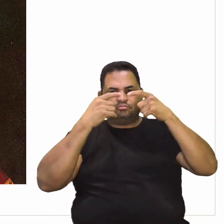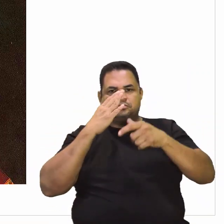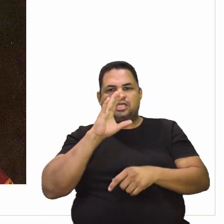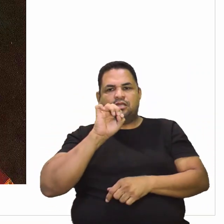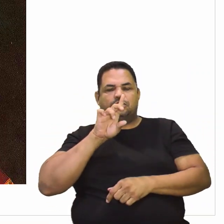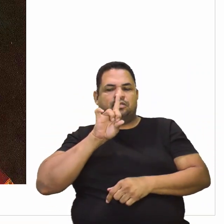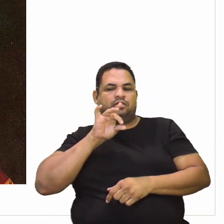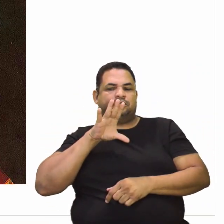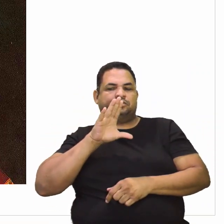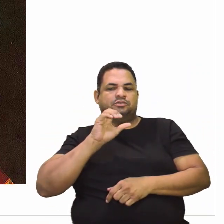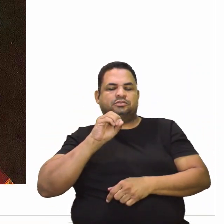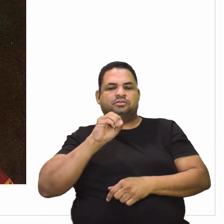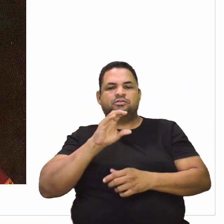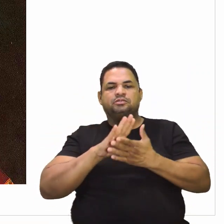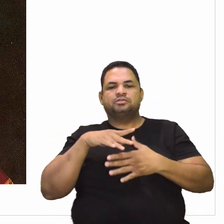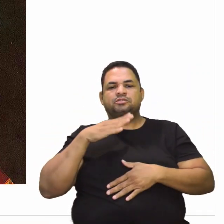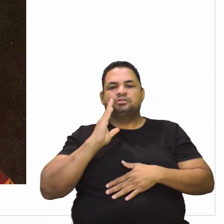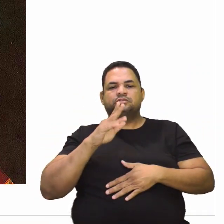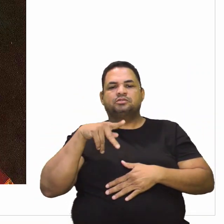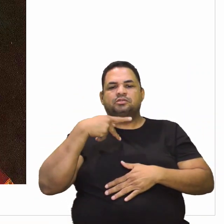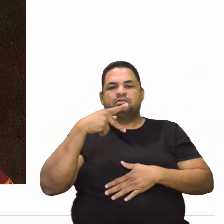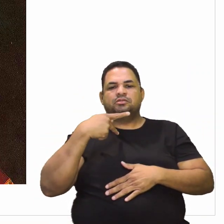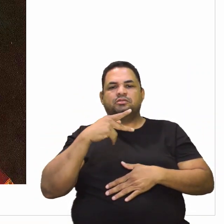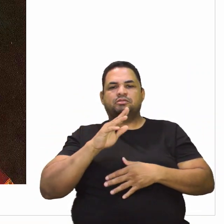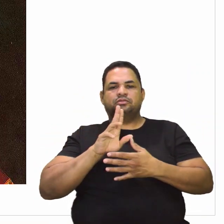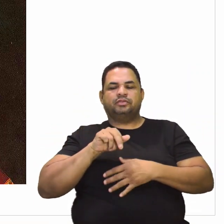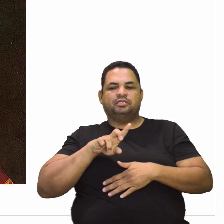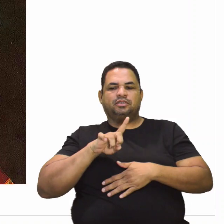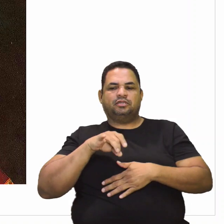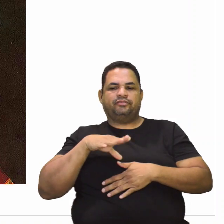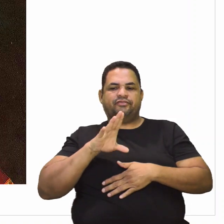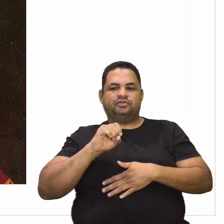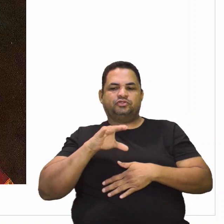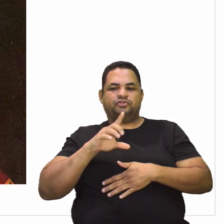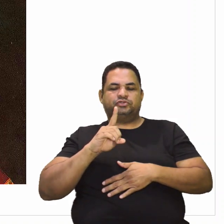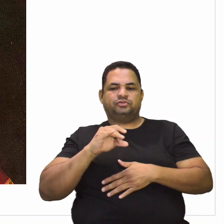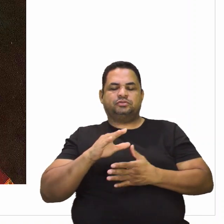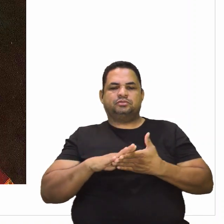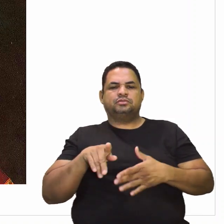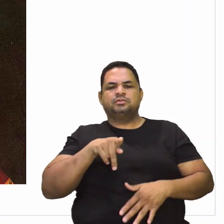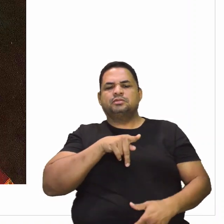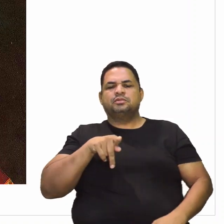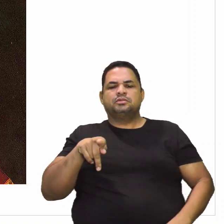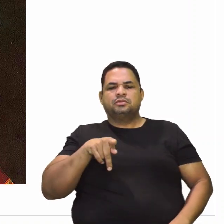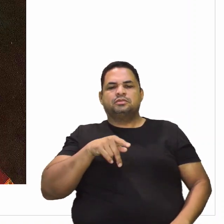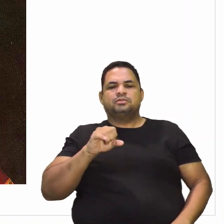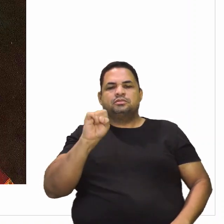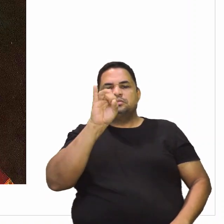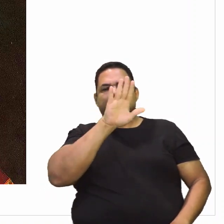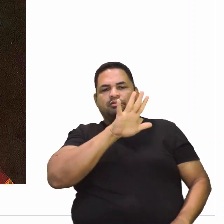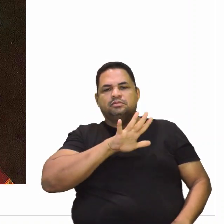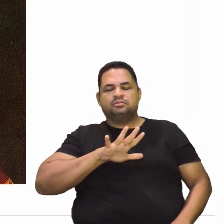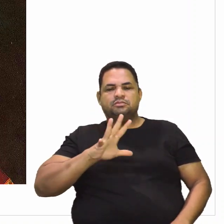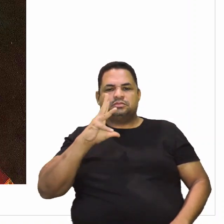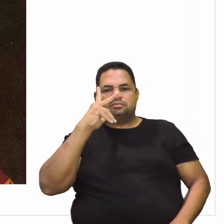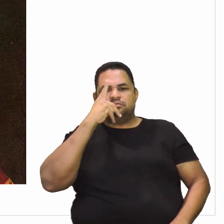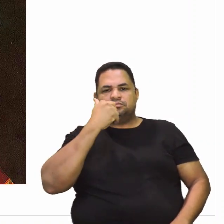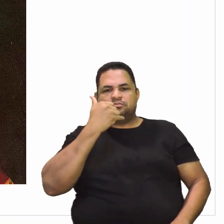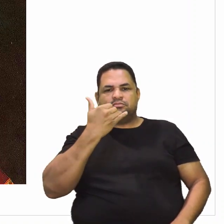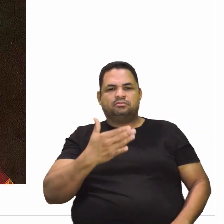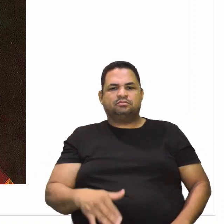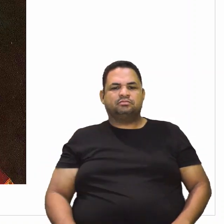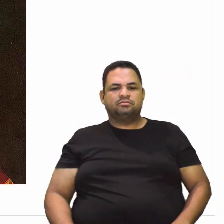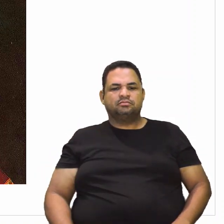carolíngios. Eu já falei dos reis merovingios. Professor, essa imagem está muito bonita. Pois é. Quando